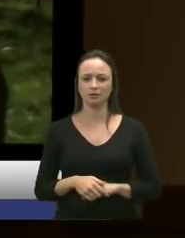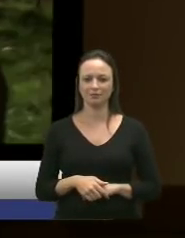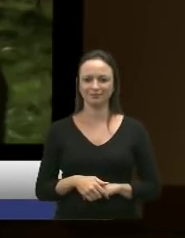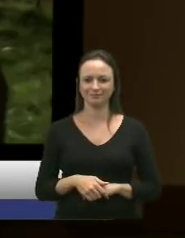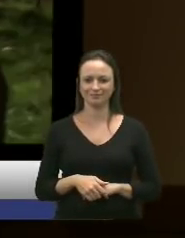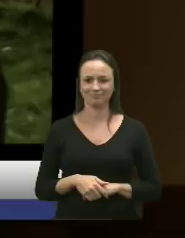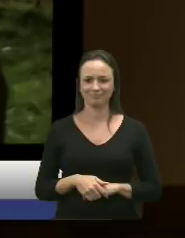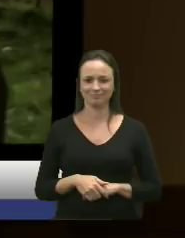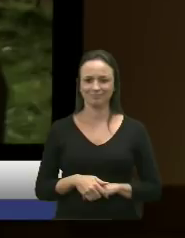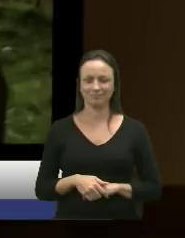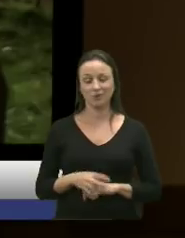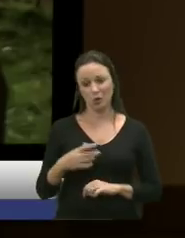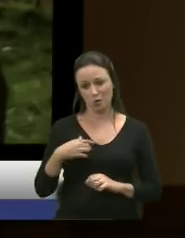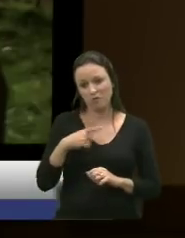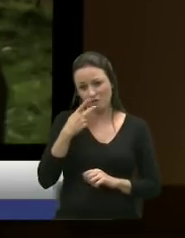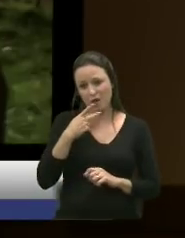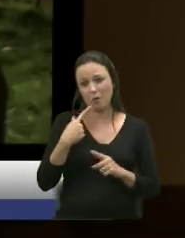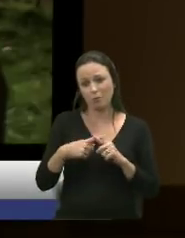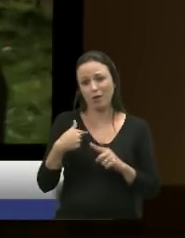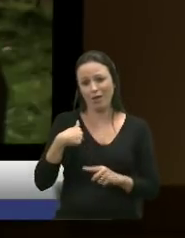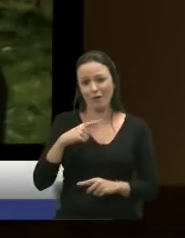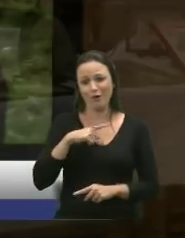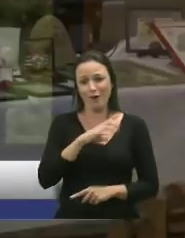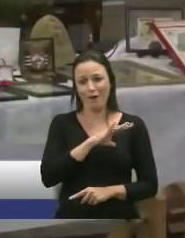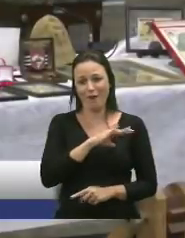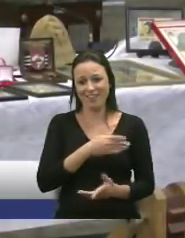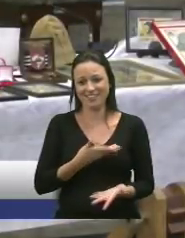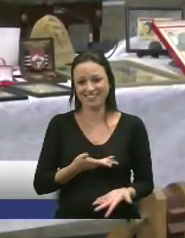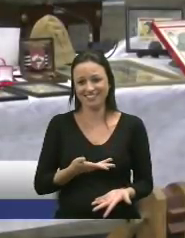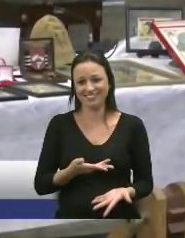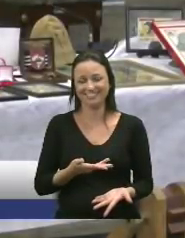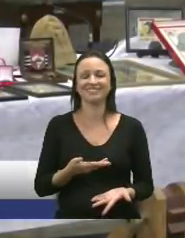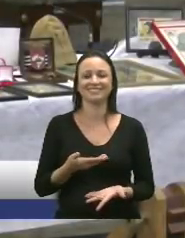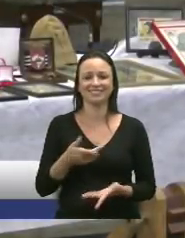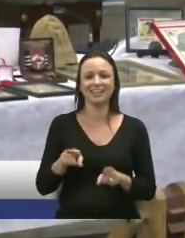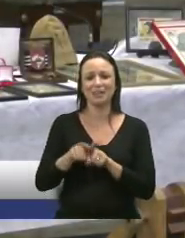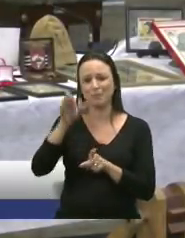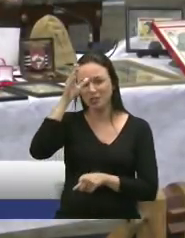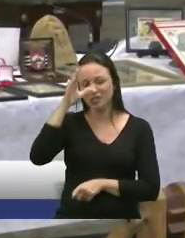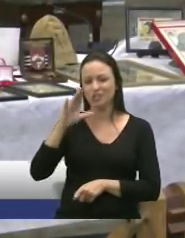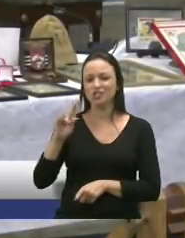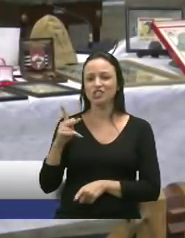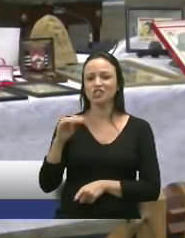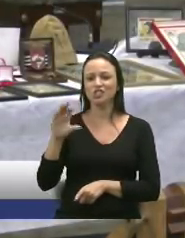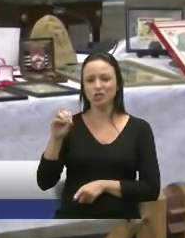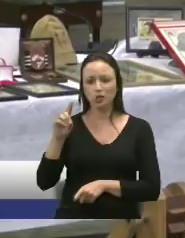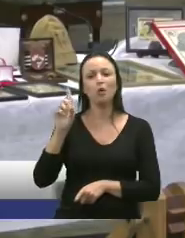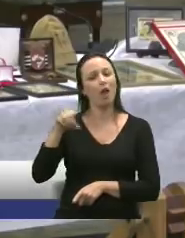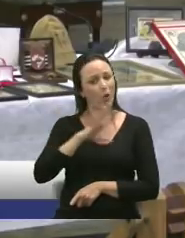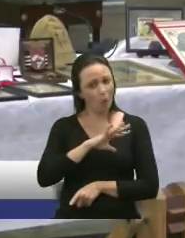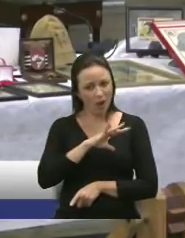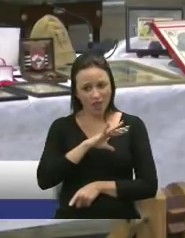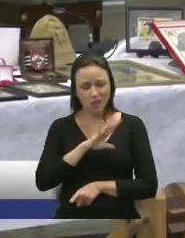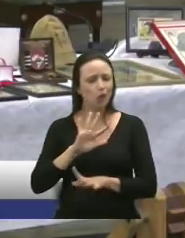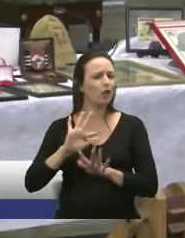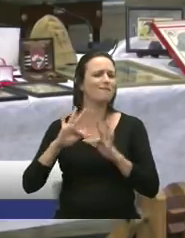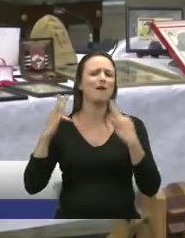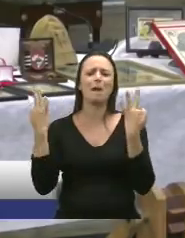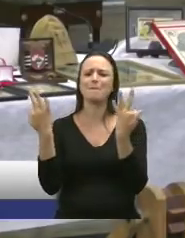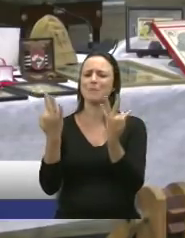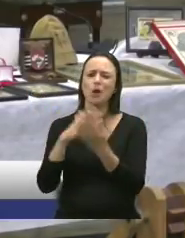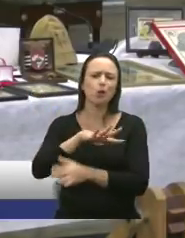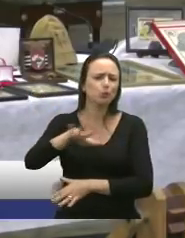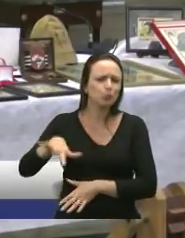Eu posso falar porque eu sou corintiano. Assim como o tio Chico era corintiano e toda a família dos descendentes do tio